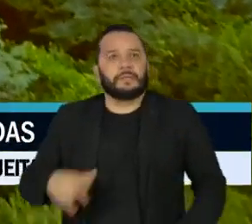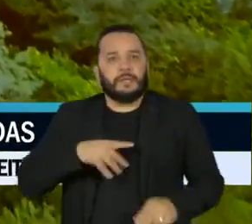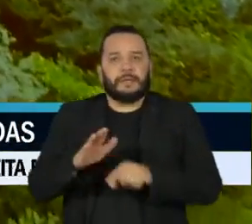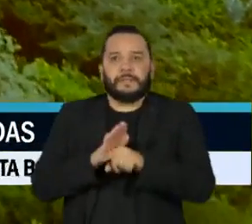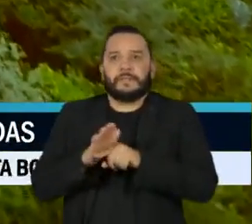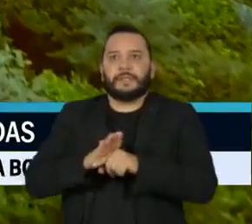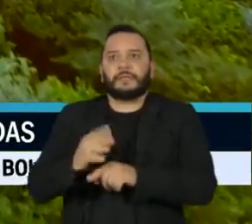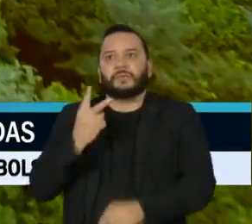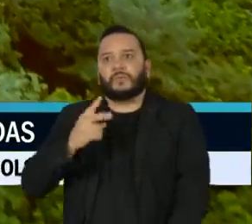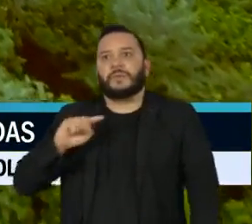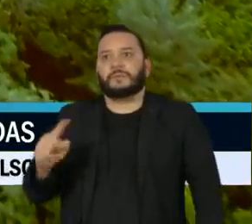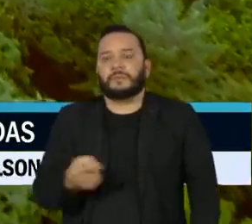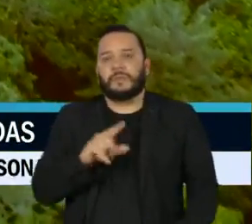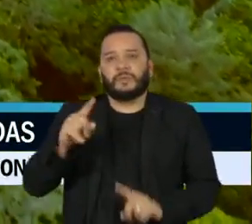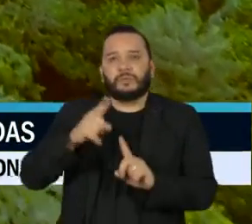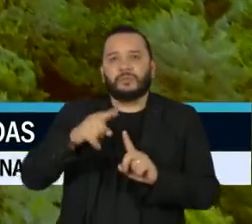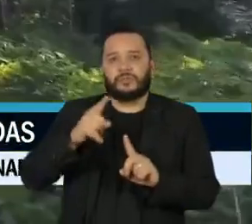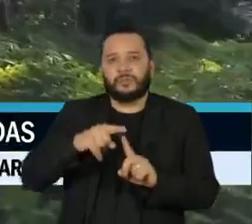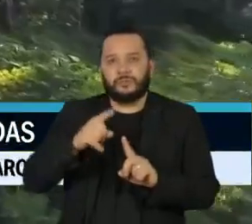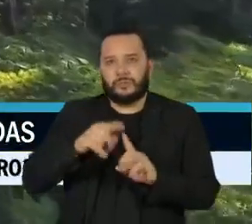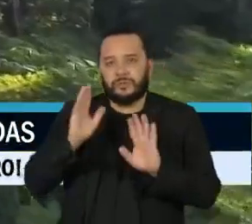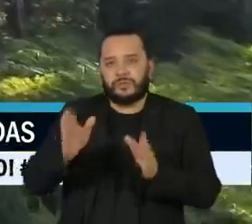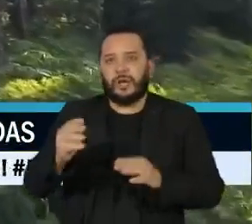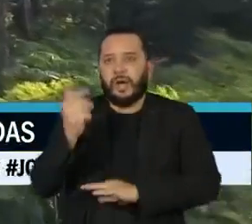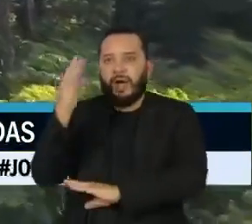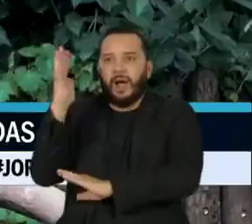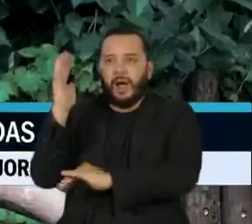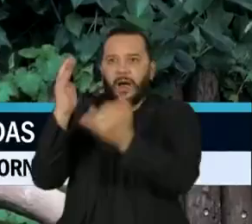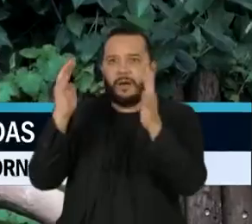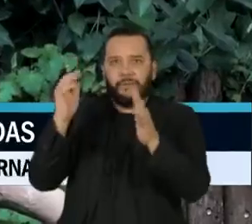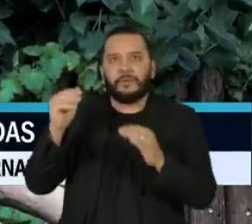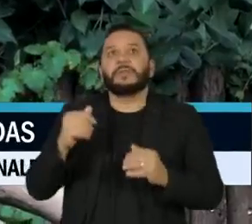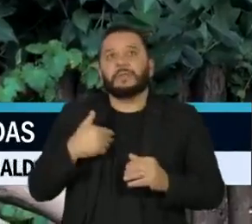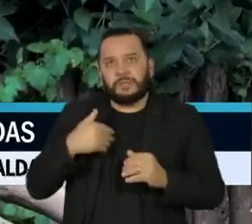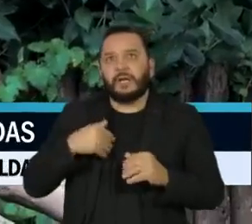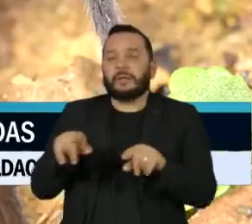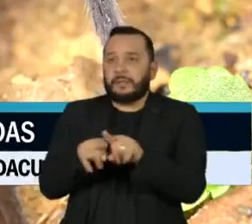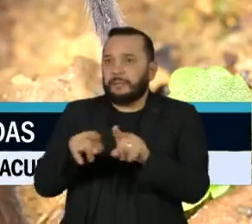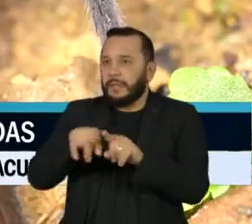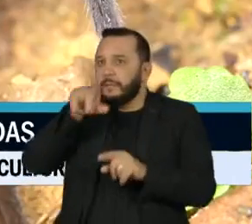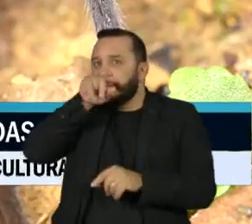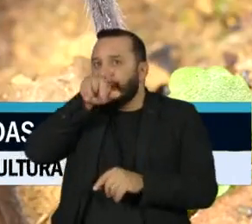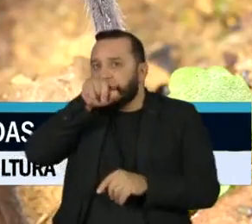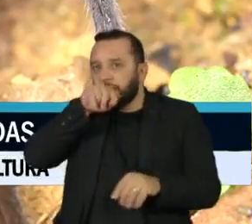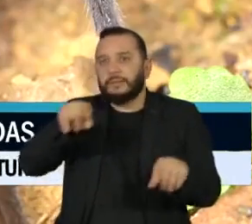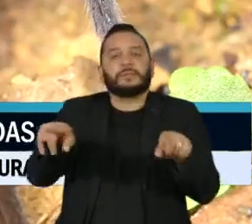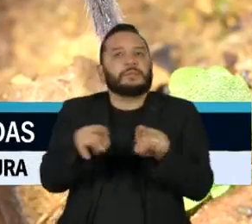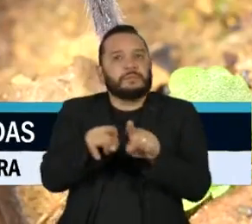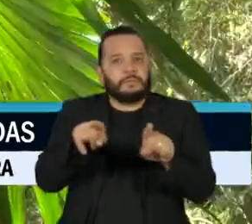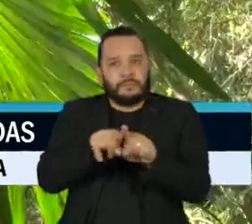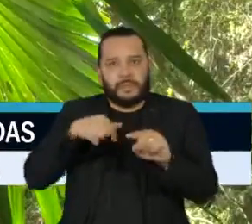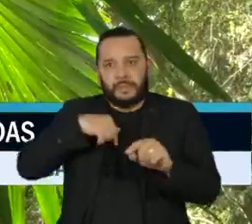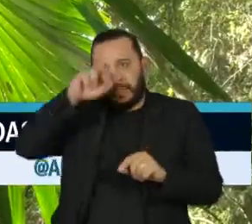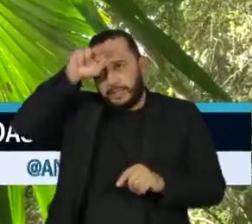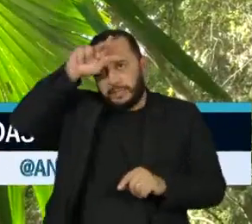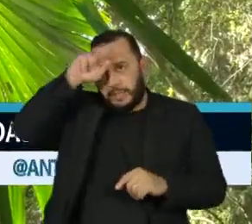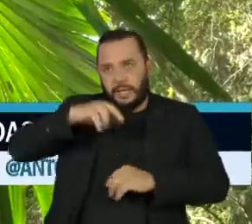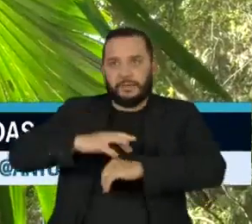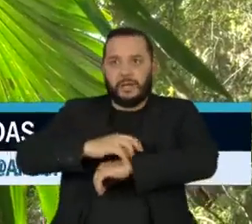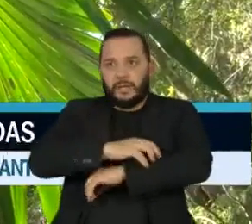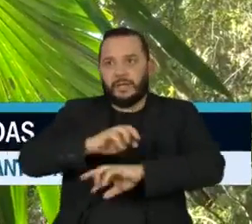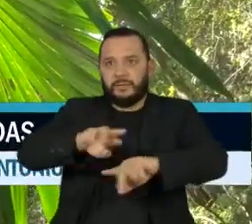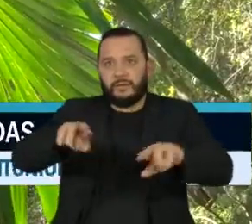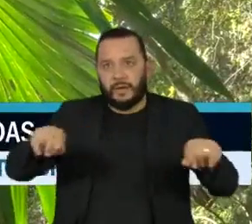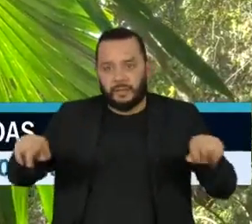mais de 2 mil espécies de árvores, trepadeiras, pássaros e insetos, e analisadas propriedades